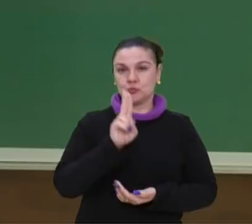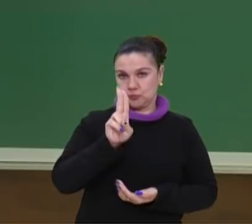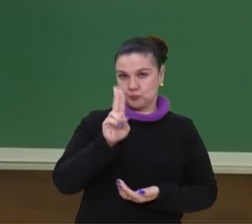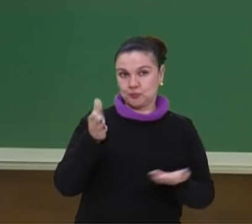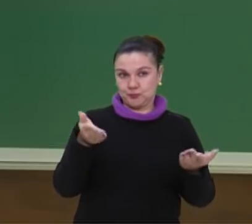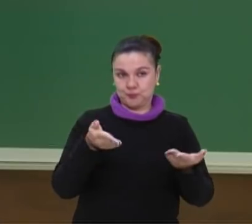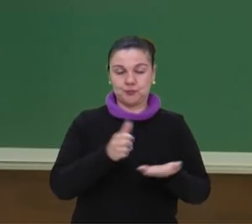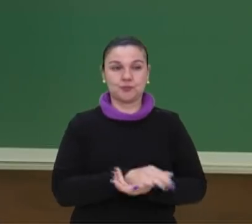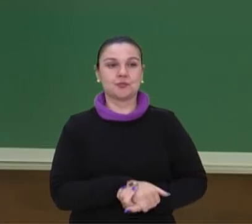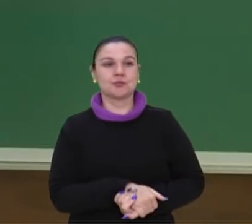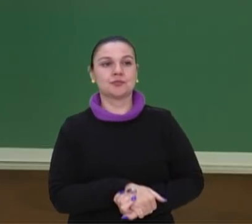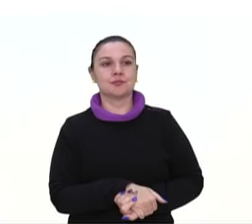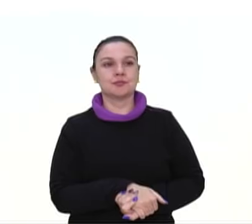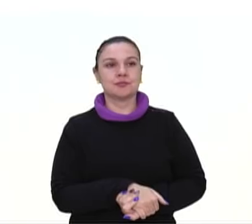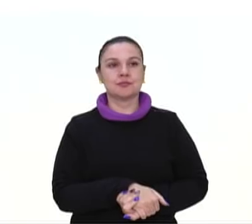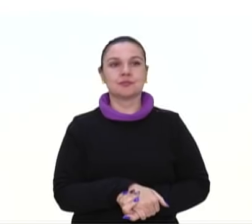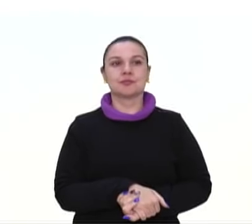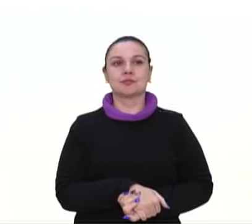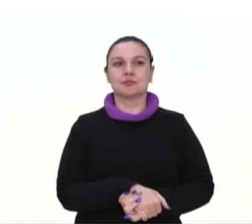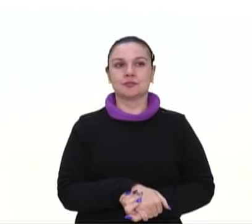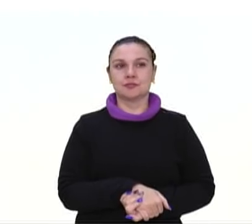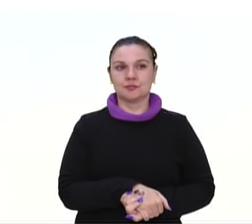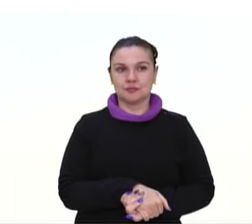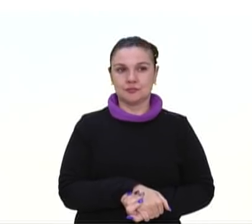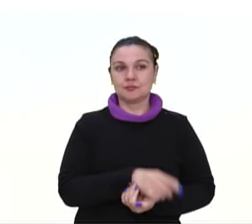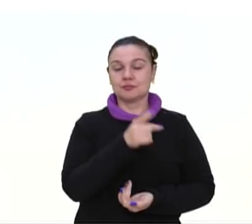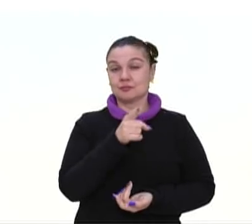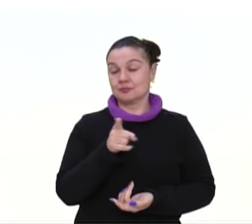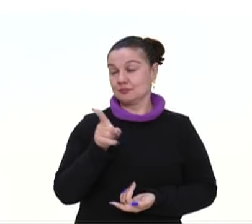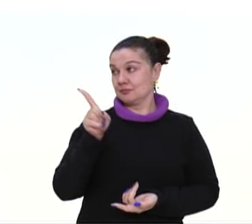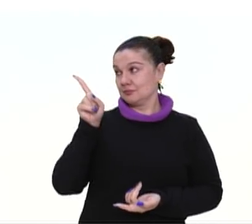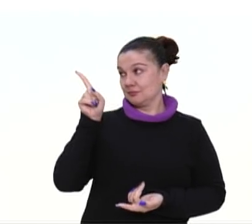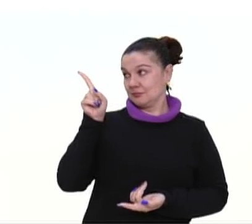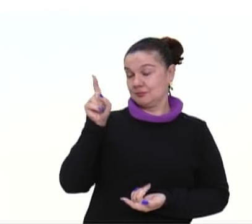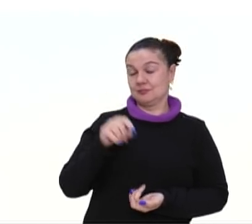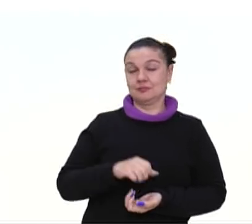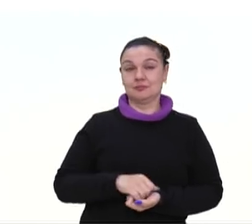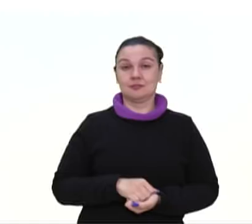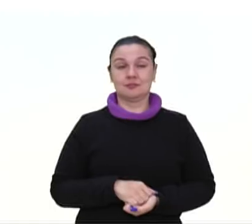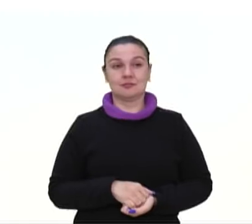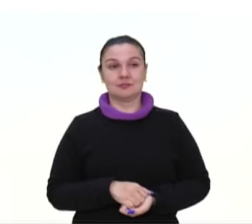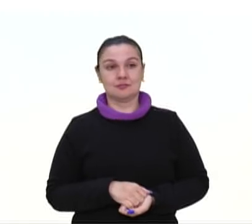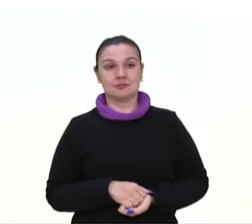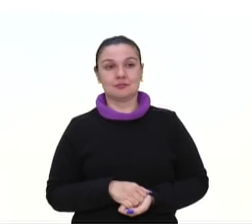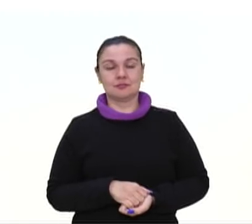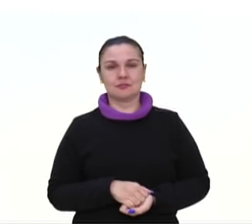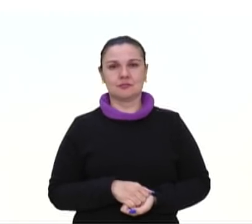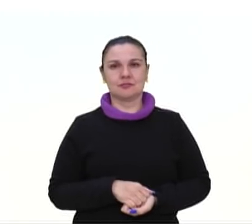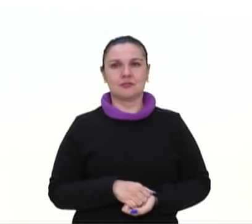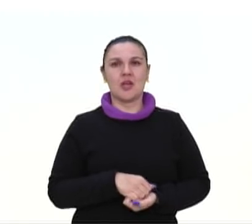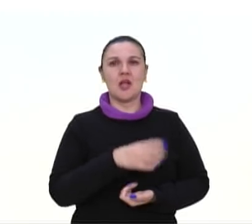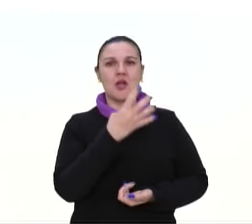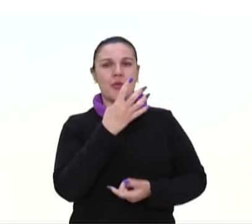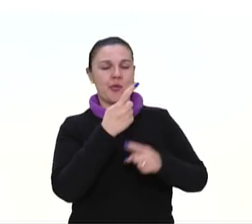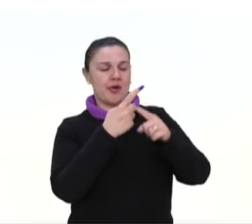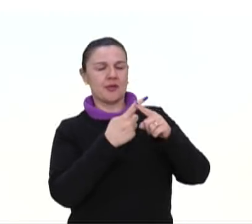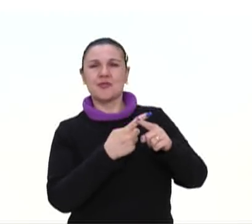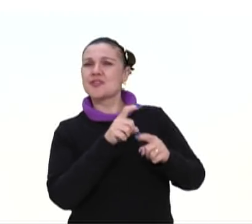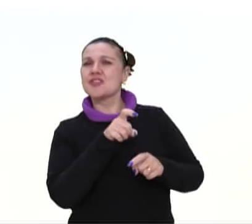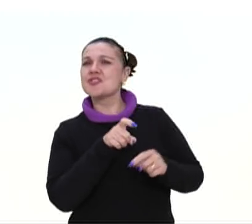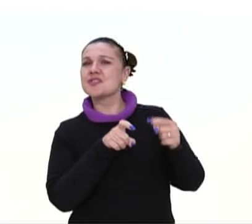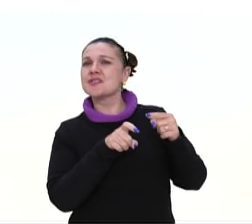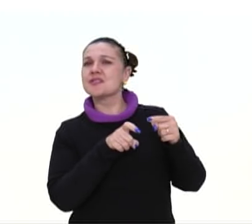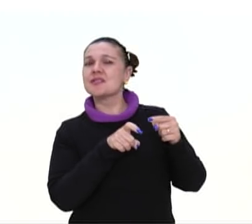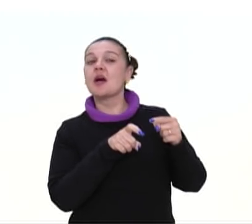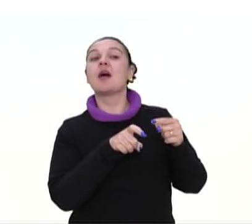ângulo U aqui. 4 vezes x menos 35. 4 vezes... Quanto que é o x